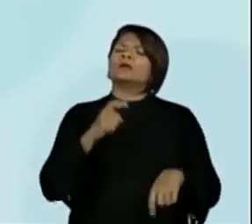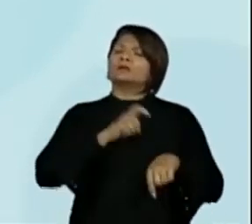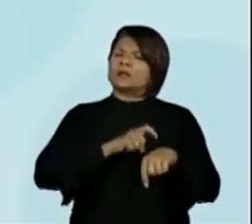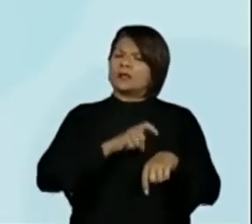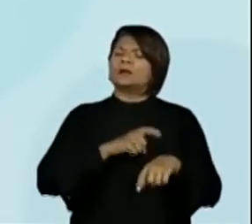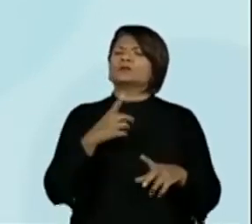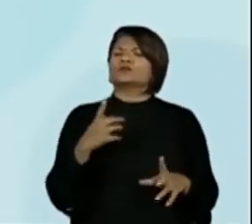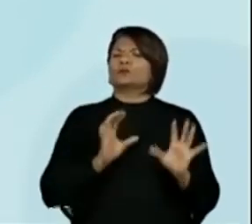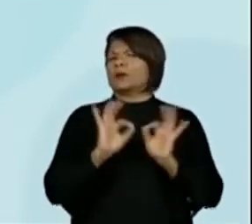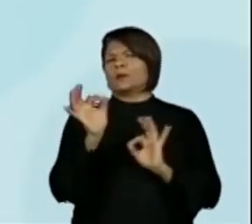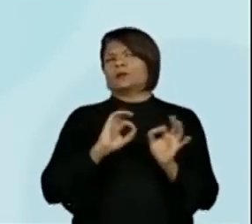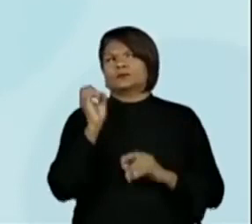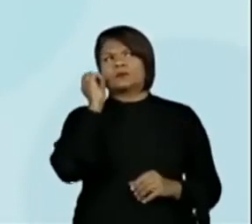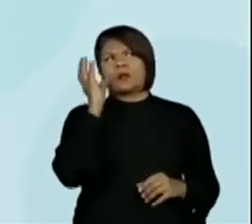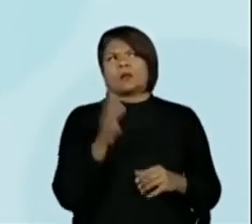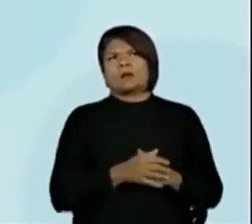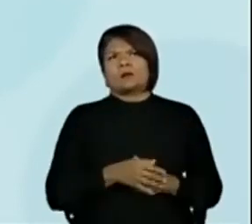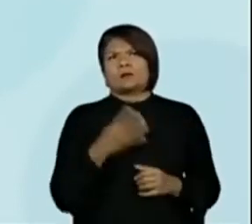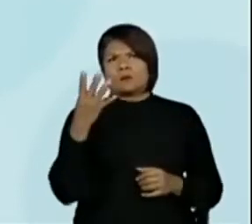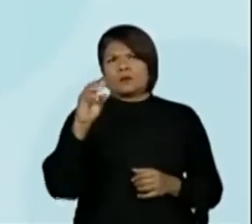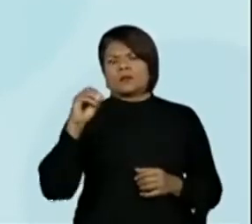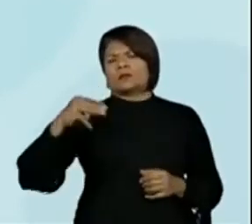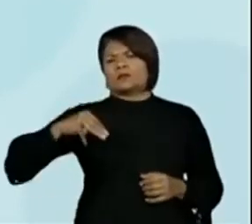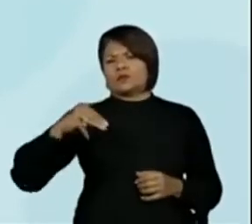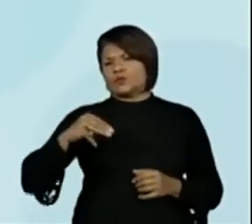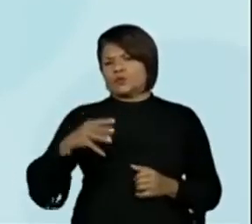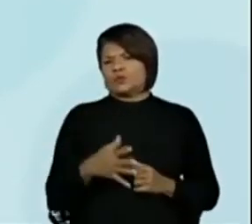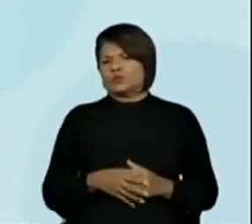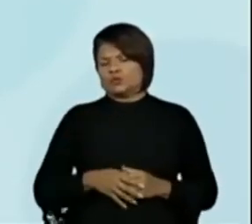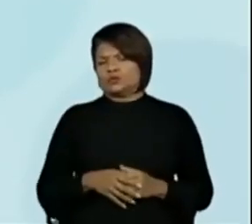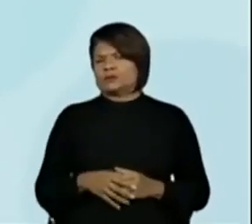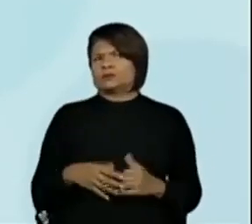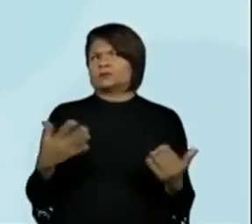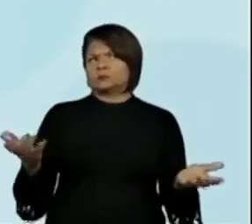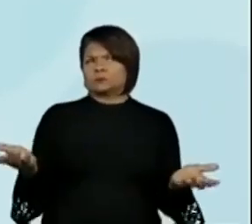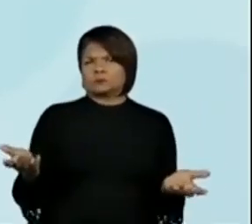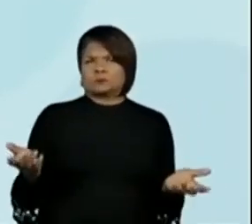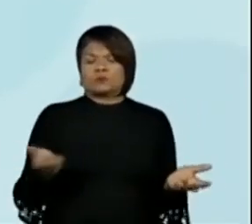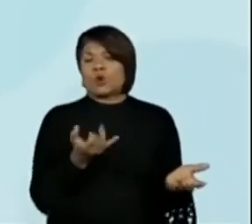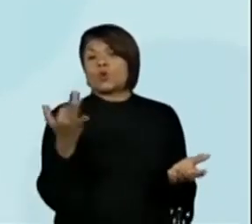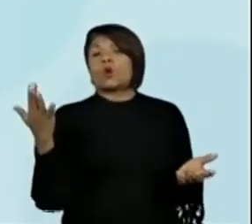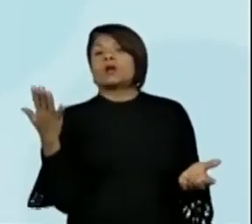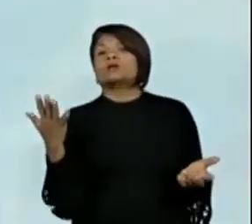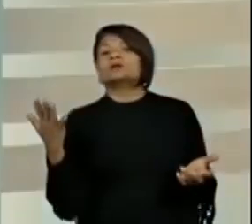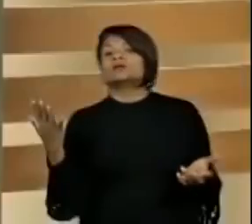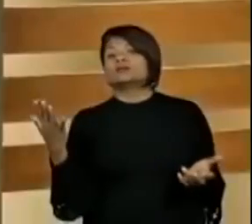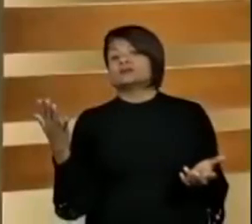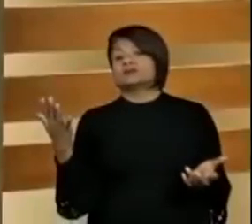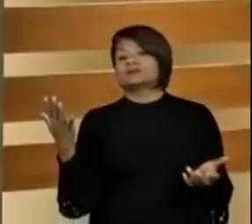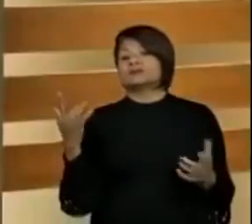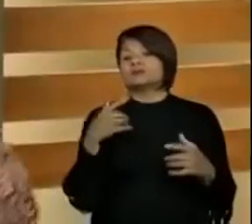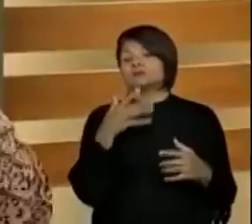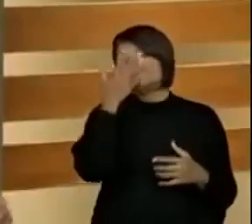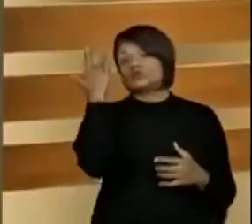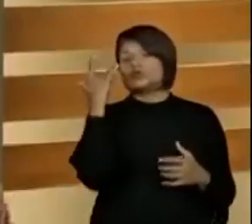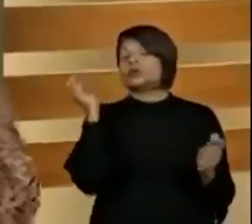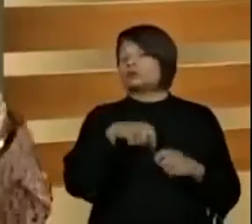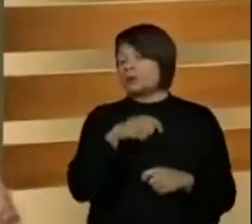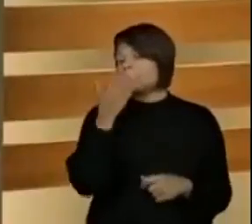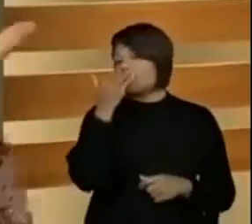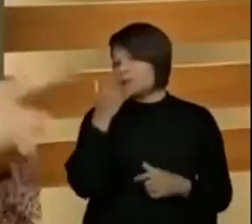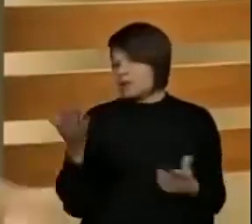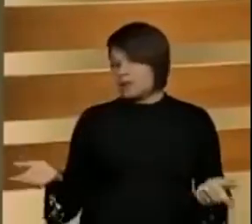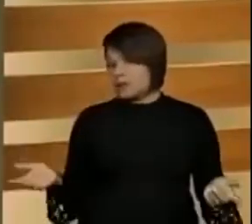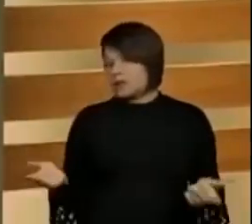preparo, sei lá, 40 minutos, rendimento da receita, ou seja, quantas porções essa receita rende. Quanto